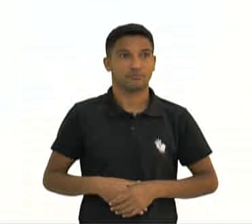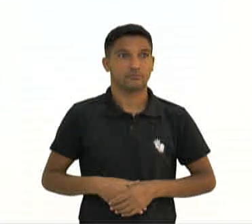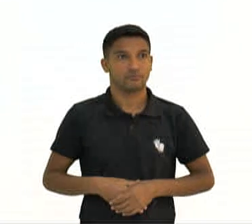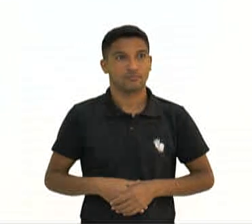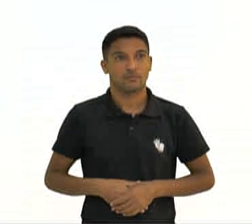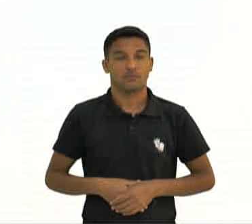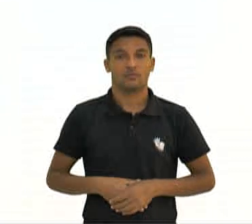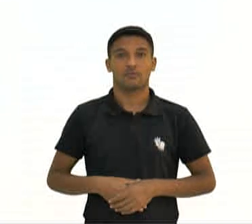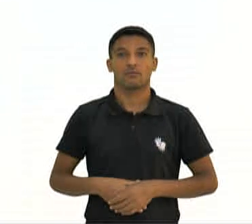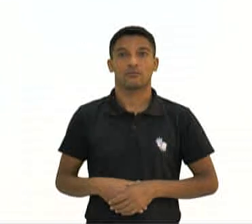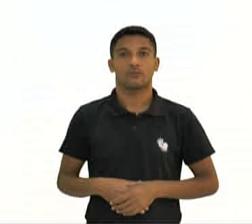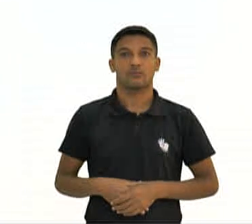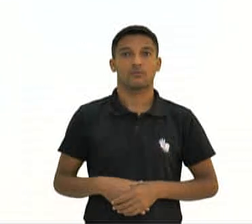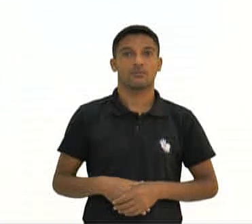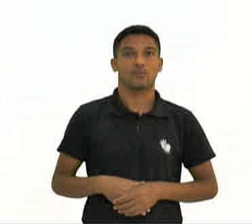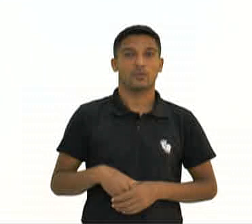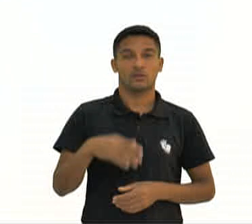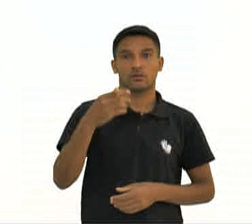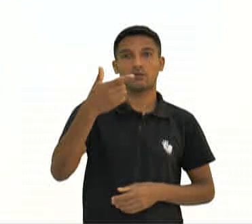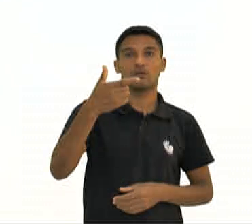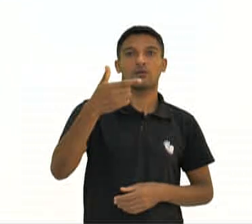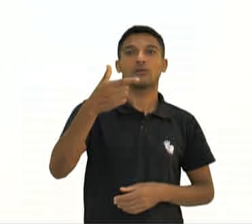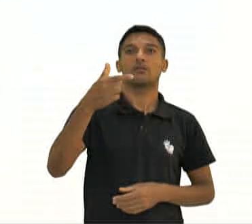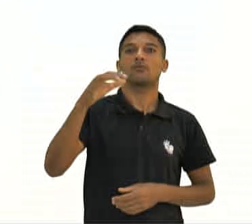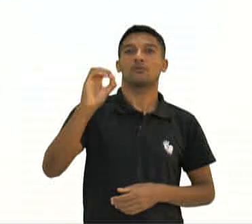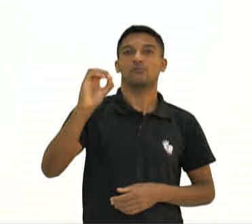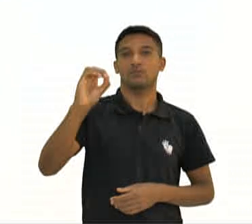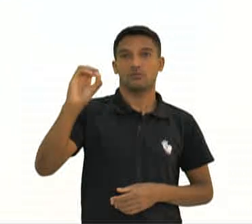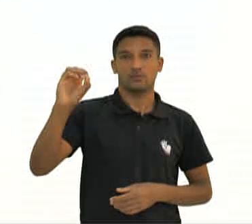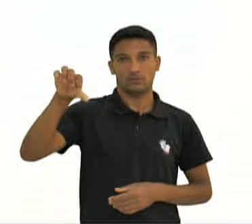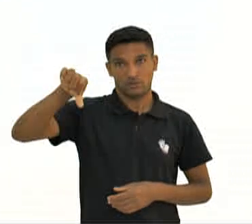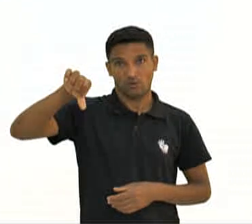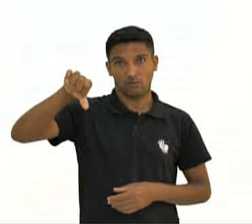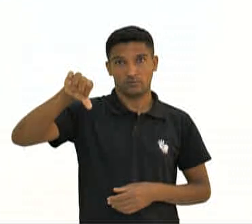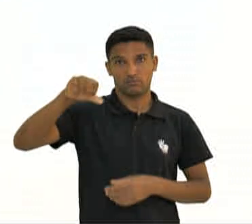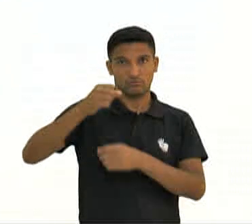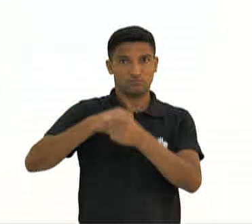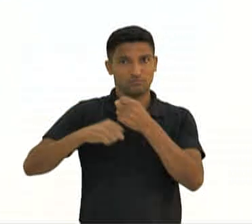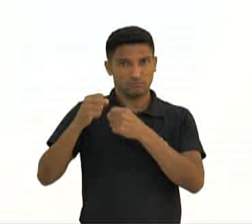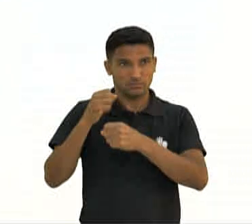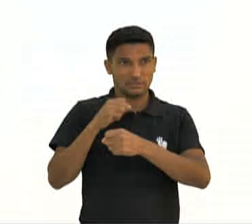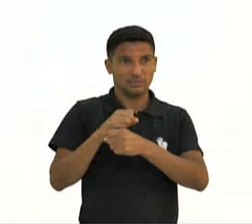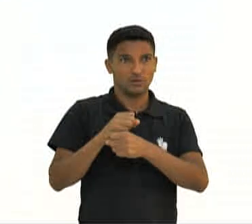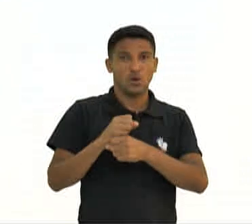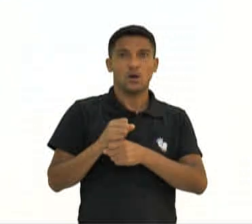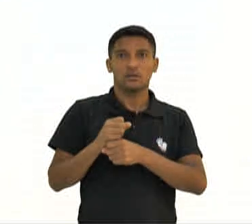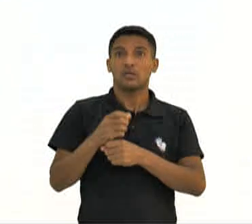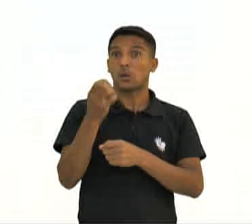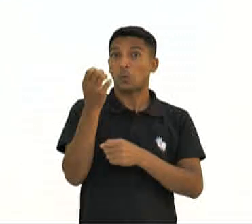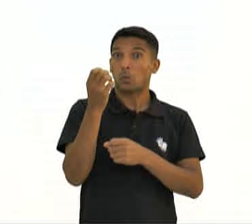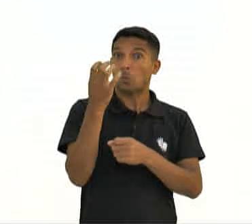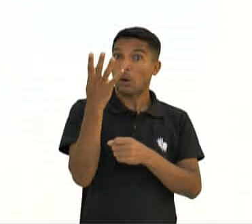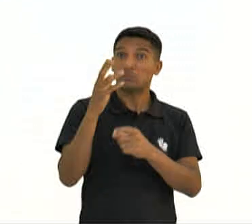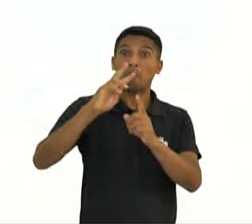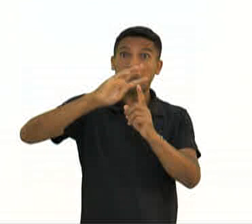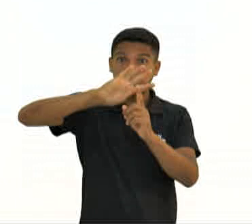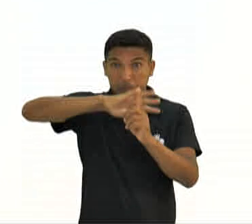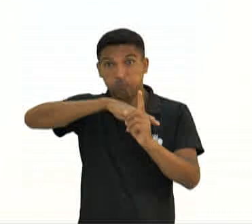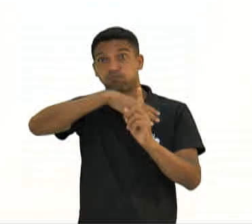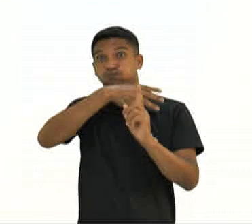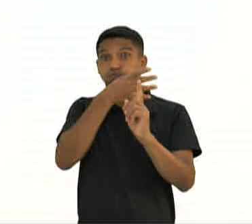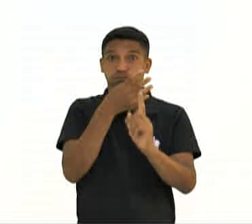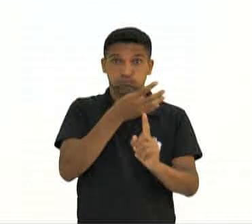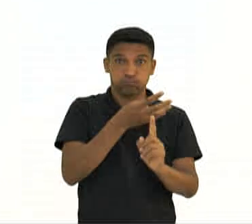da capital chinesa aumentou em 4 vezes a expansão da cidade. Então, vocês imaginem os problemas que não foram gerados